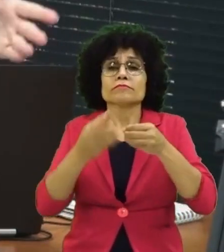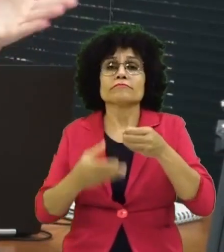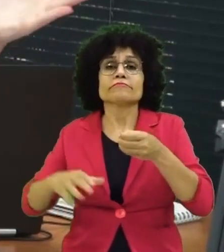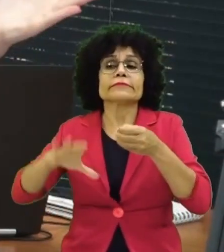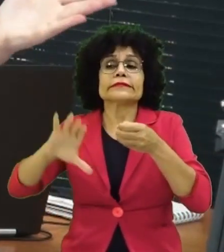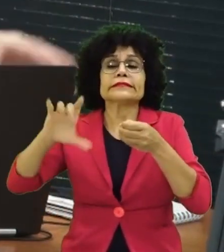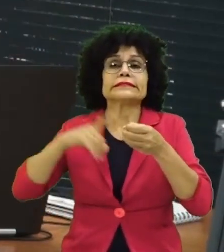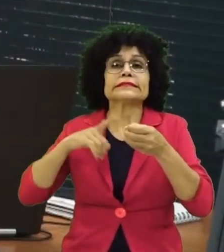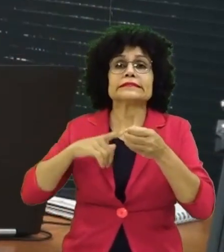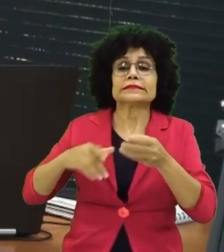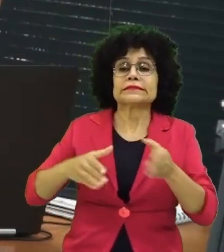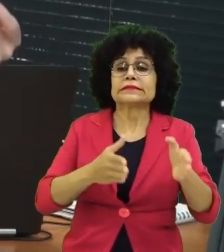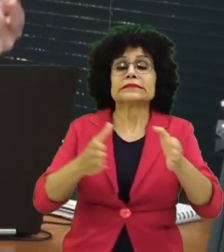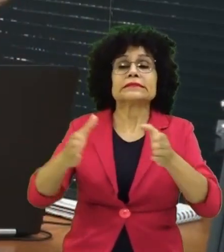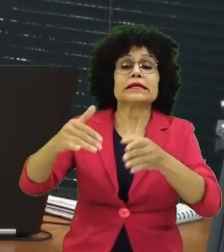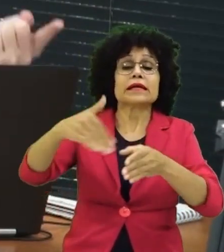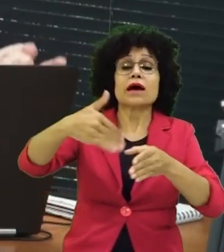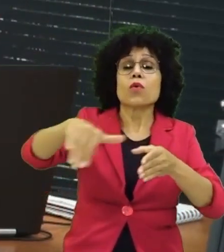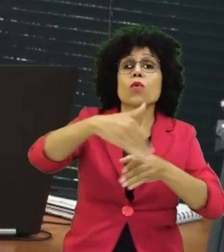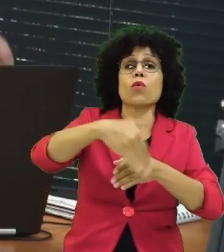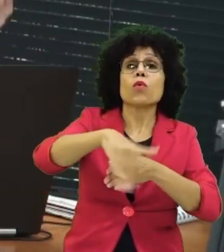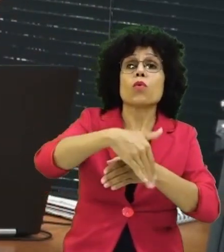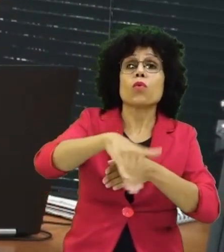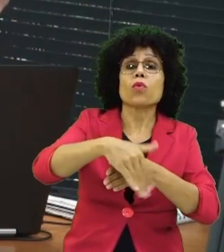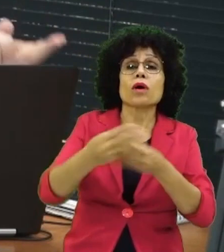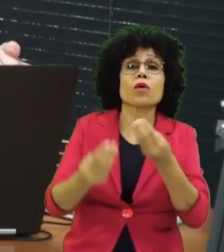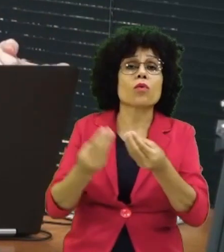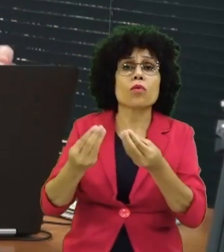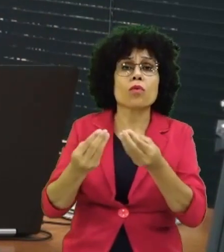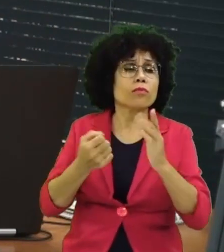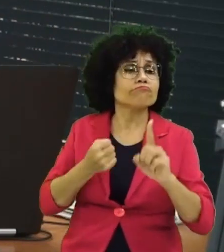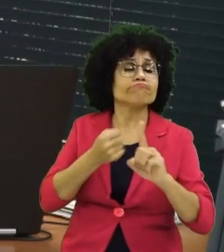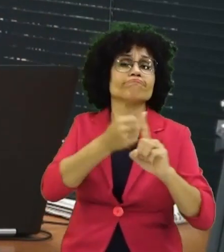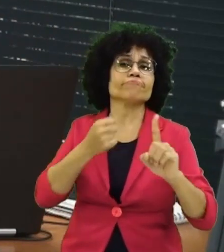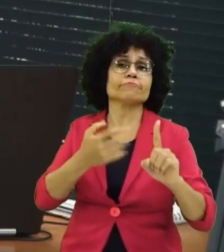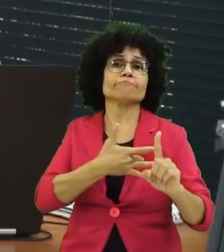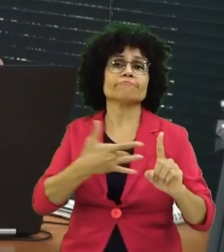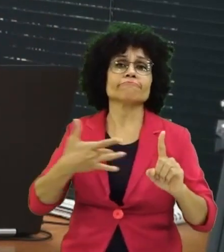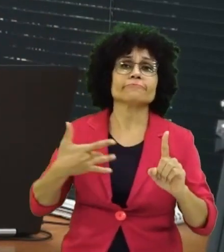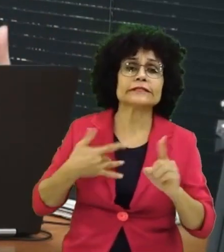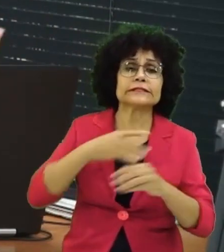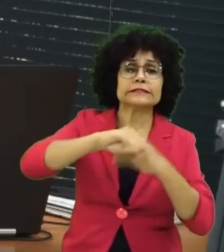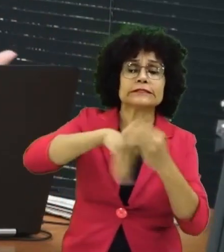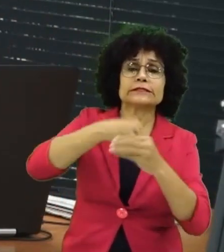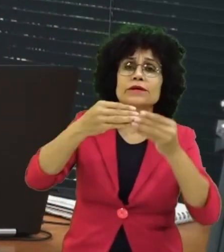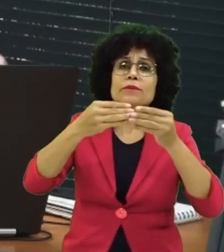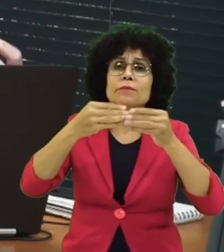está no meio da rua, tudo isso impacta na qualidade de vida, impacta na saúde, ou seja, todos